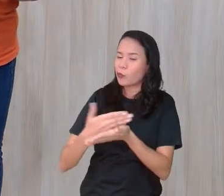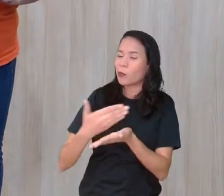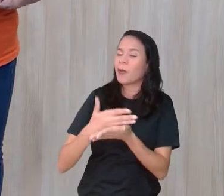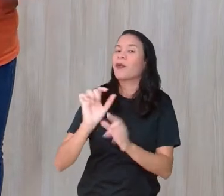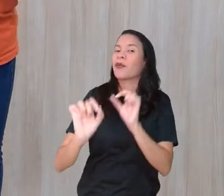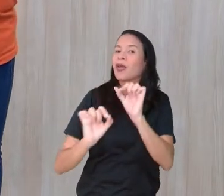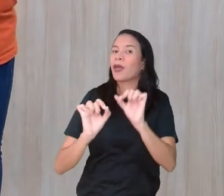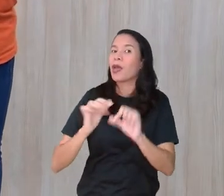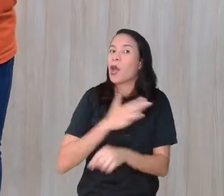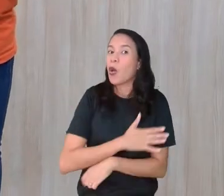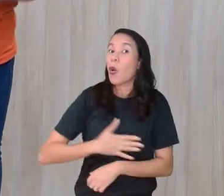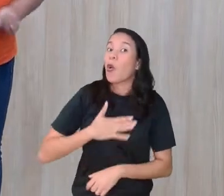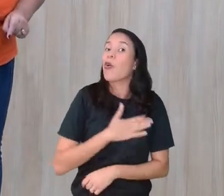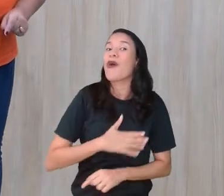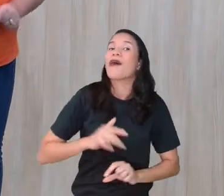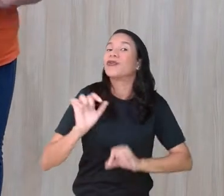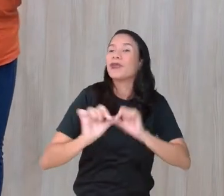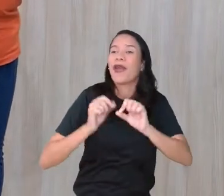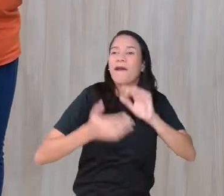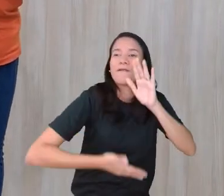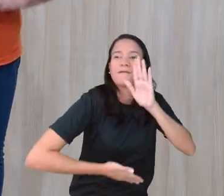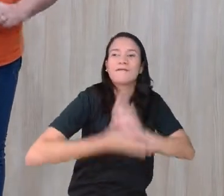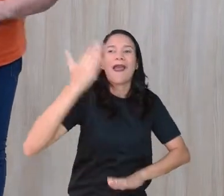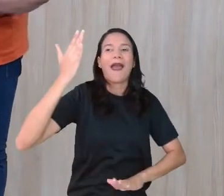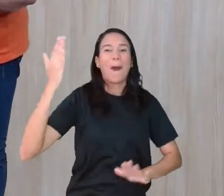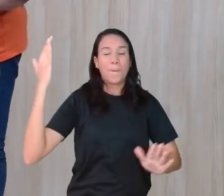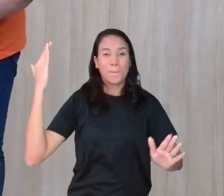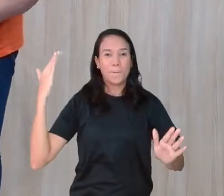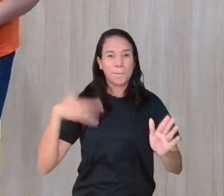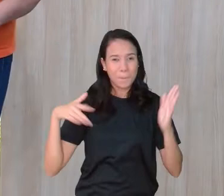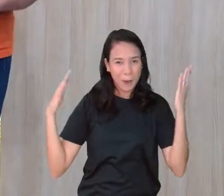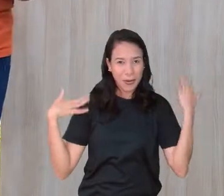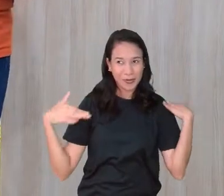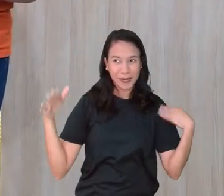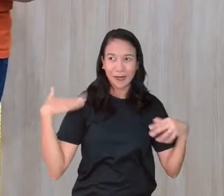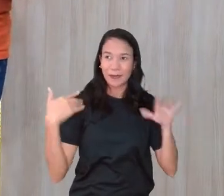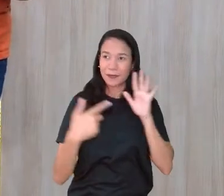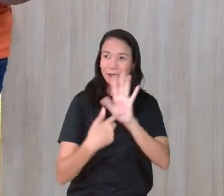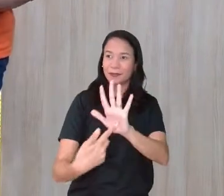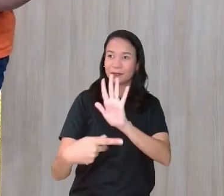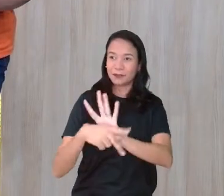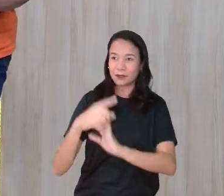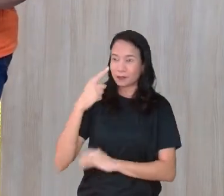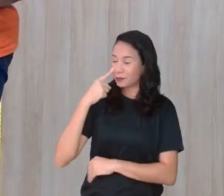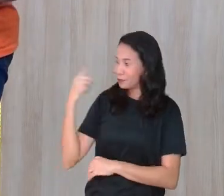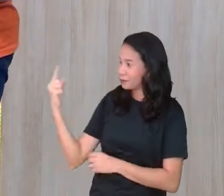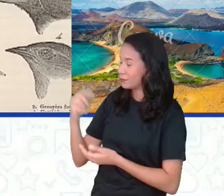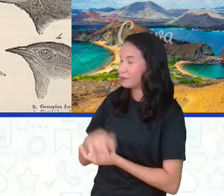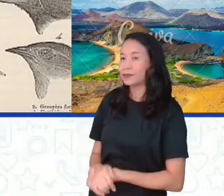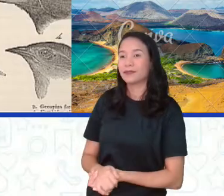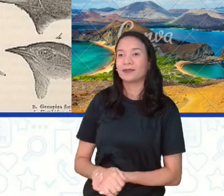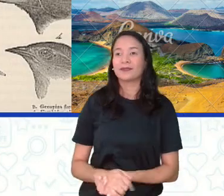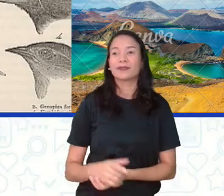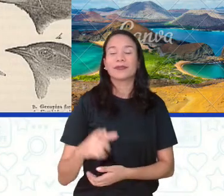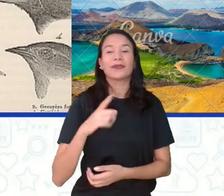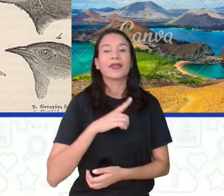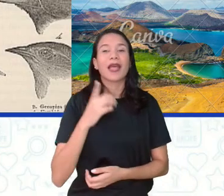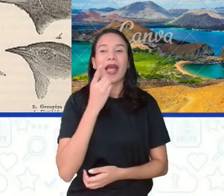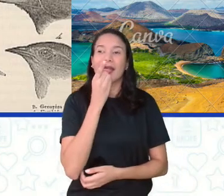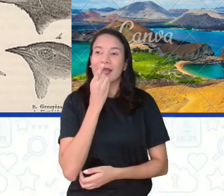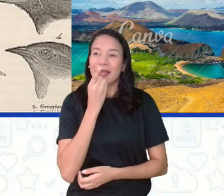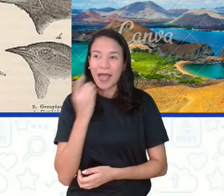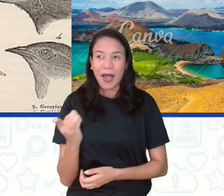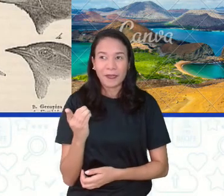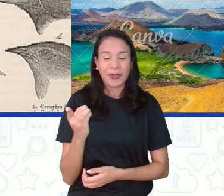gostava mesmo era de viajar. Olha o que eu estou trazendo aqui para vocês em relação a Darwin. Então, Darwin, né,